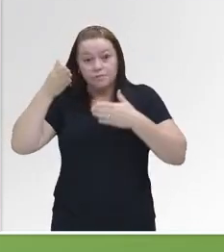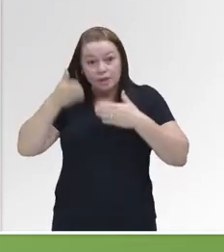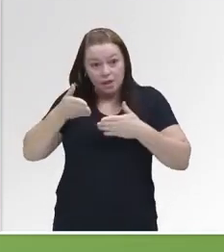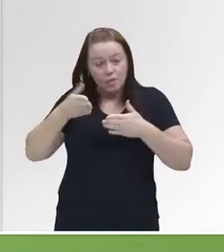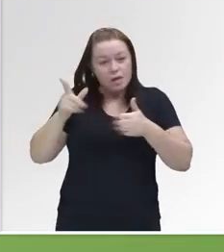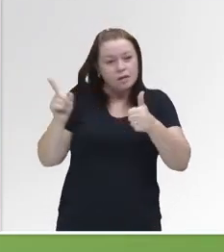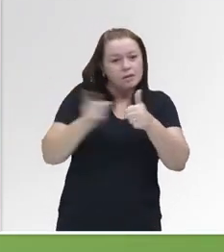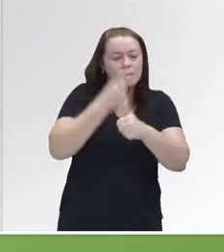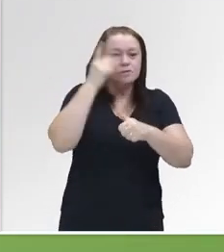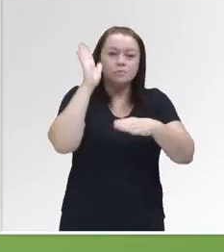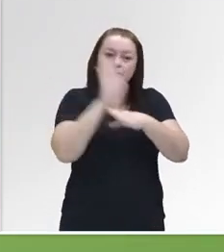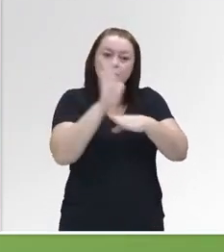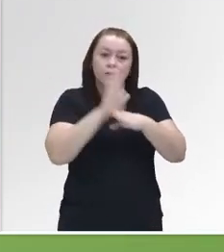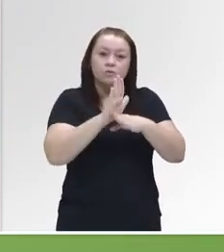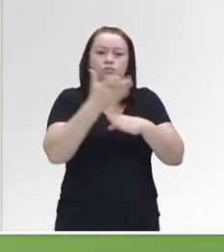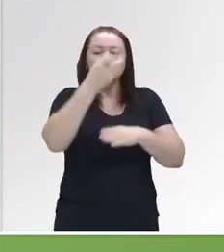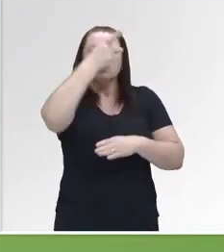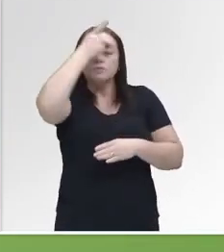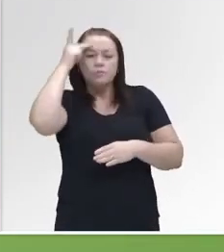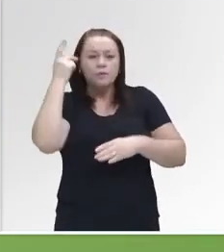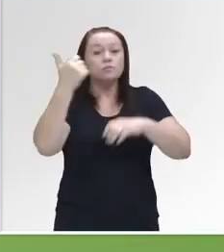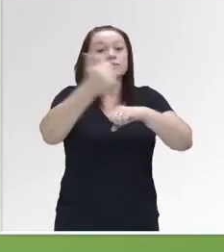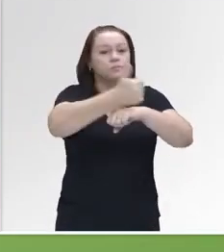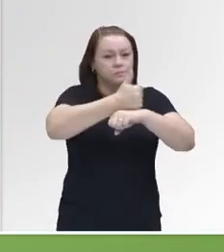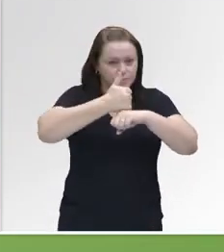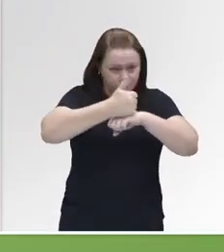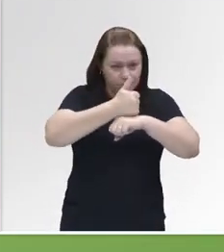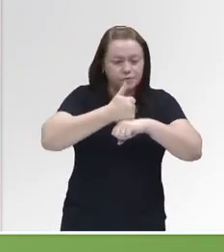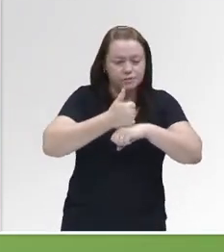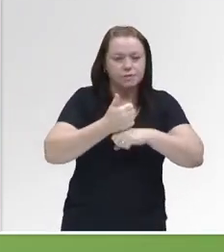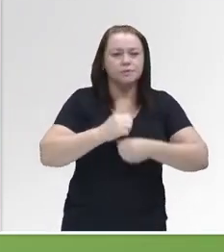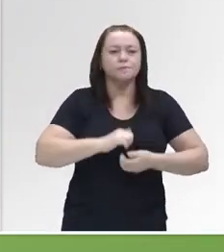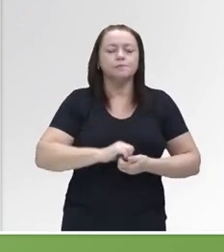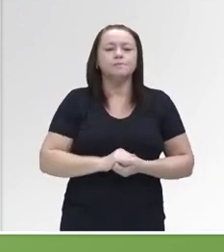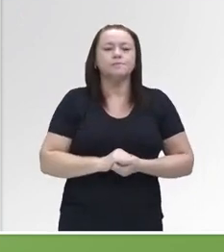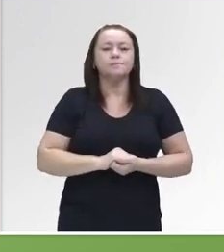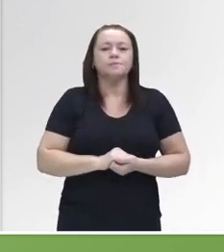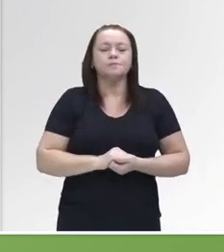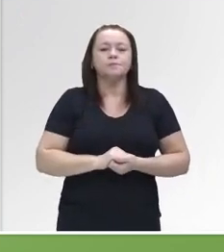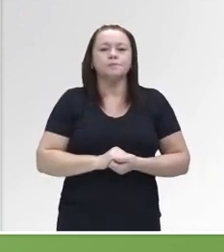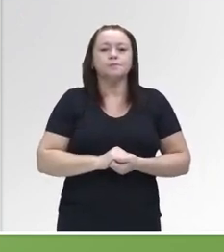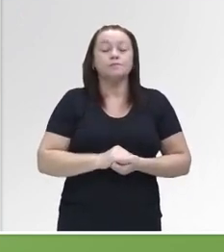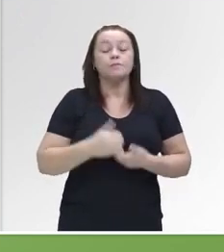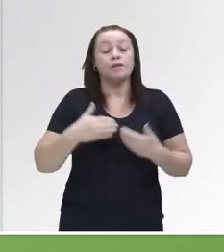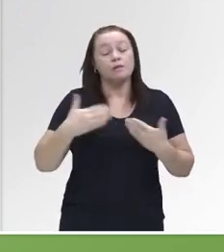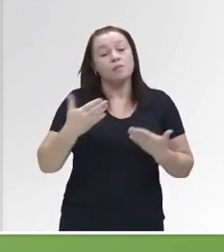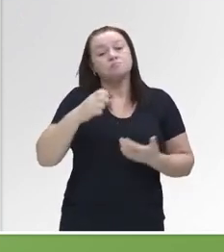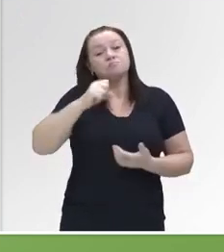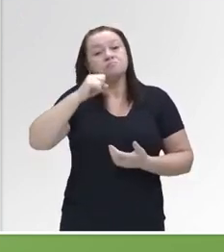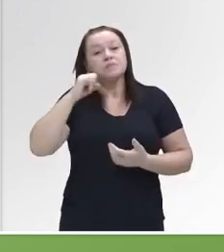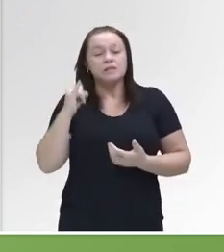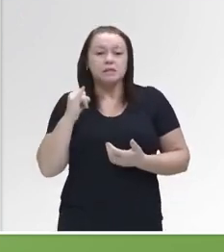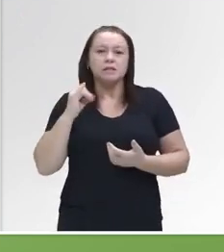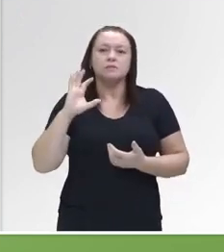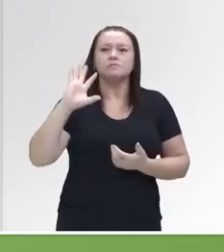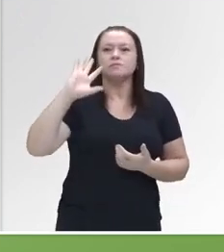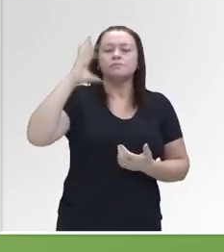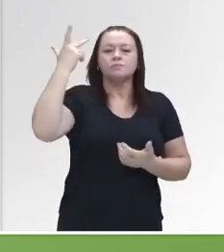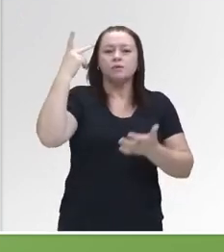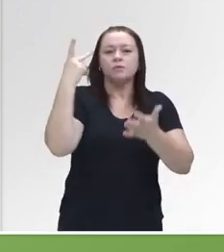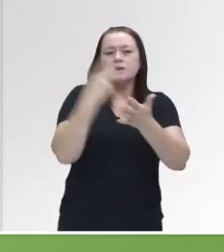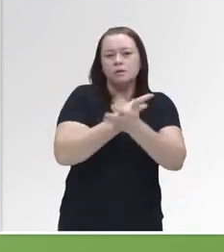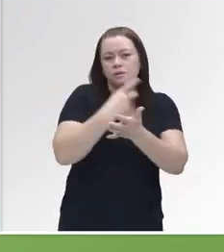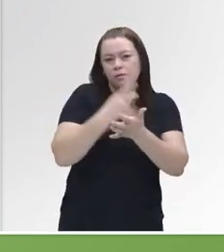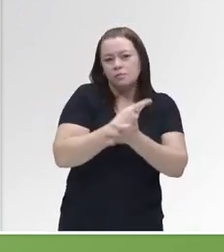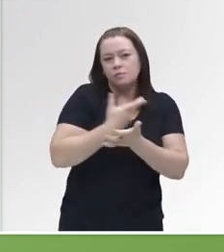pessoas especializadas. Se acidente que aconteceu for com a primeira lâmina,